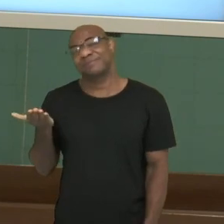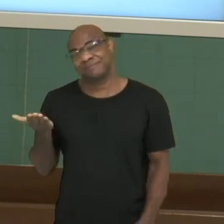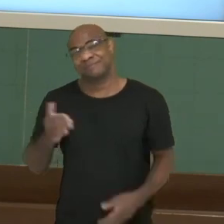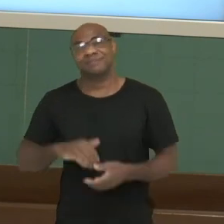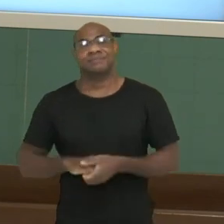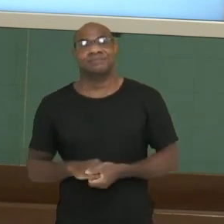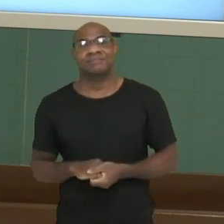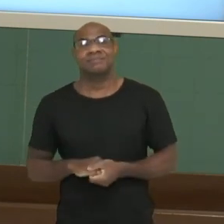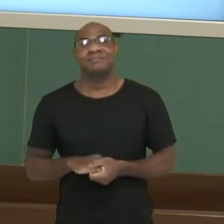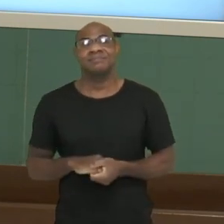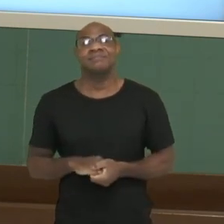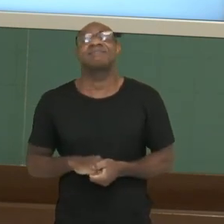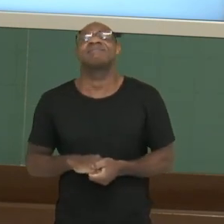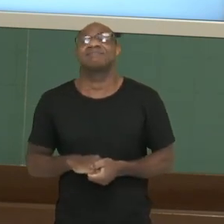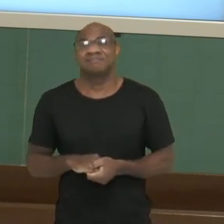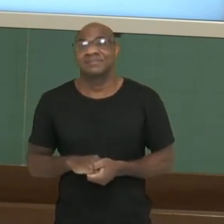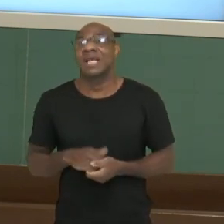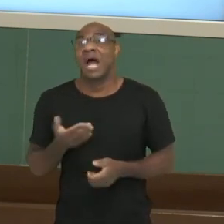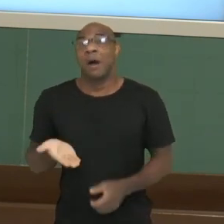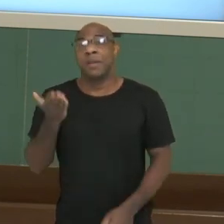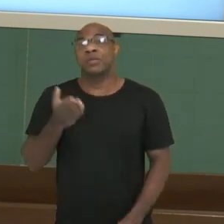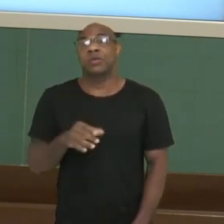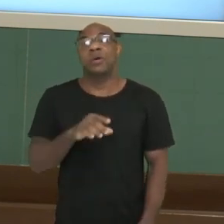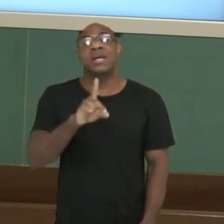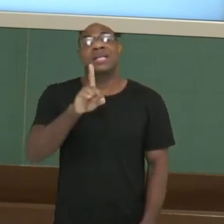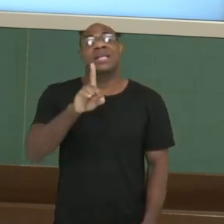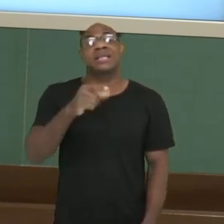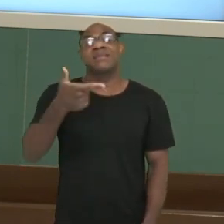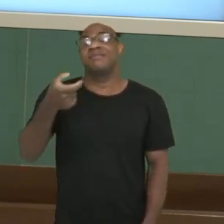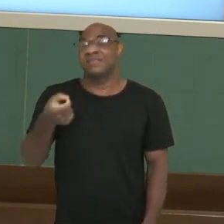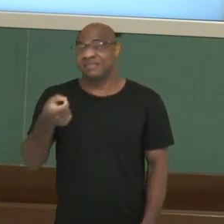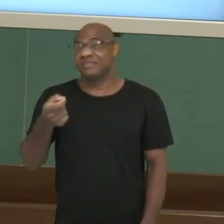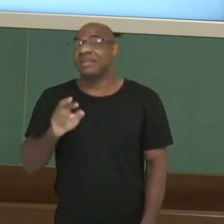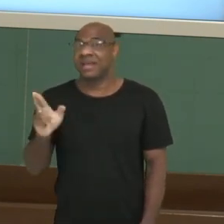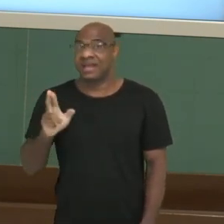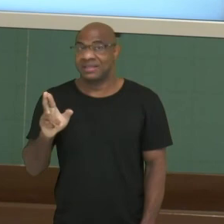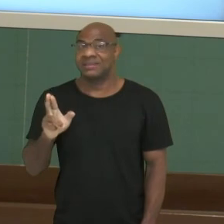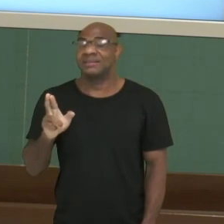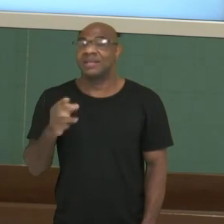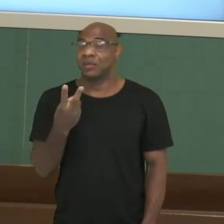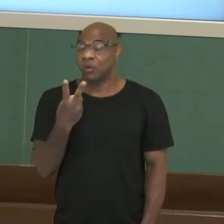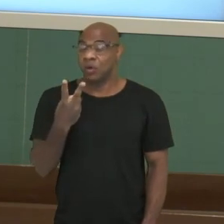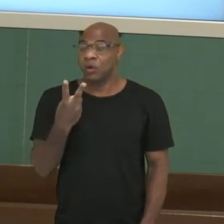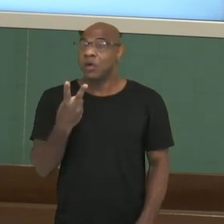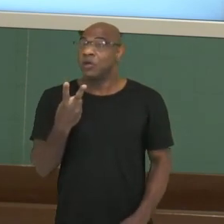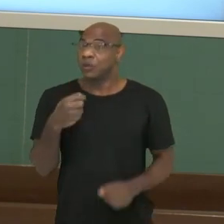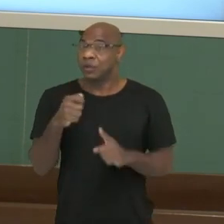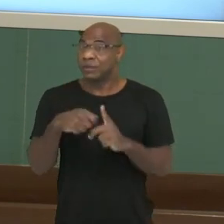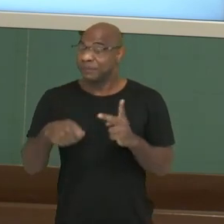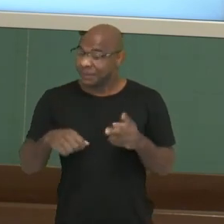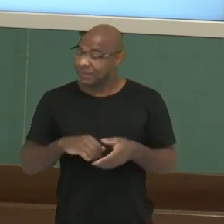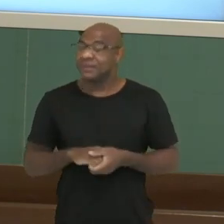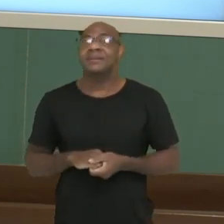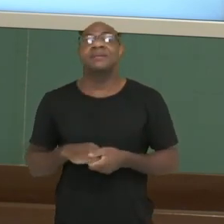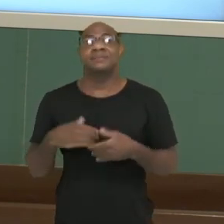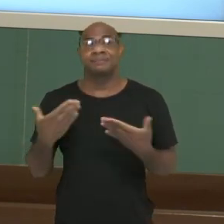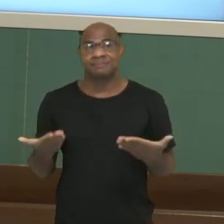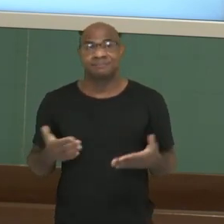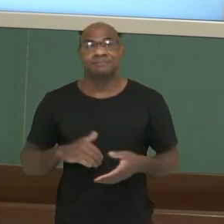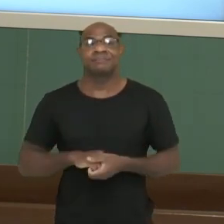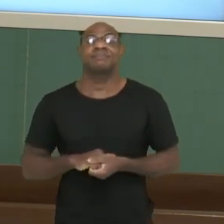de R$ 120. 2 meses apenas, R$ 60 de juros, se a gente fosse dividir, né,